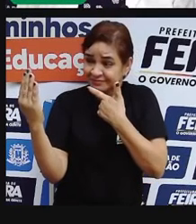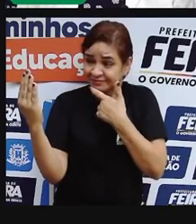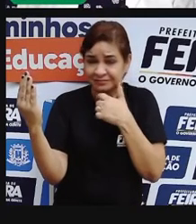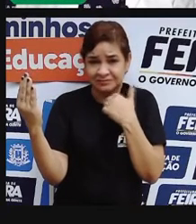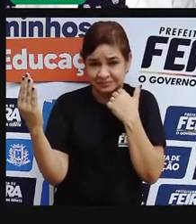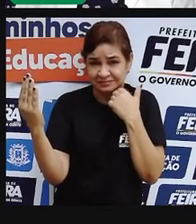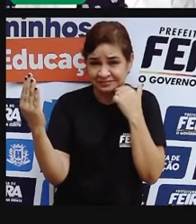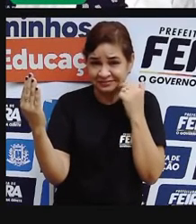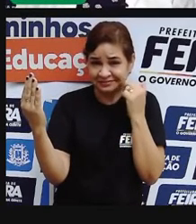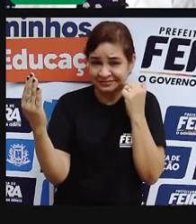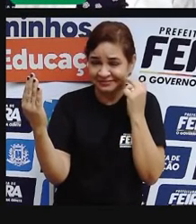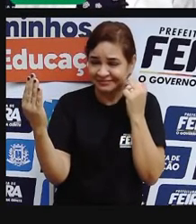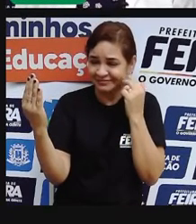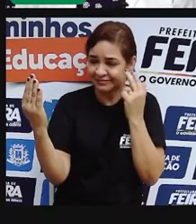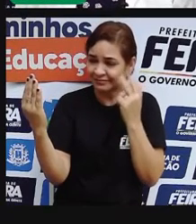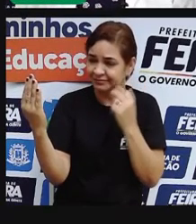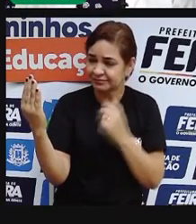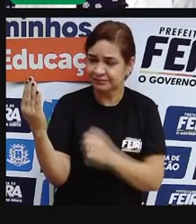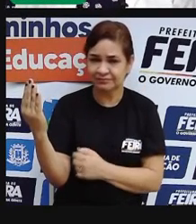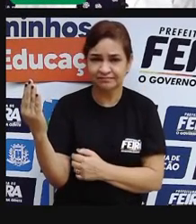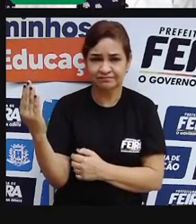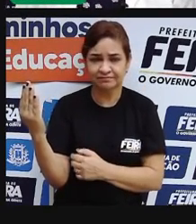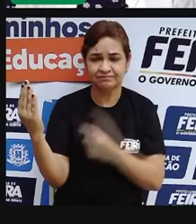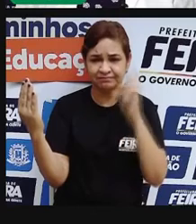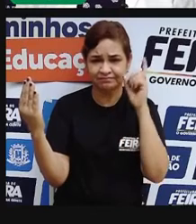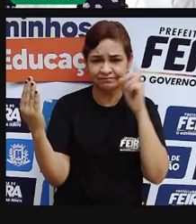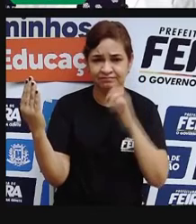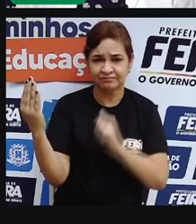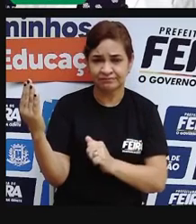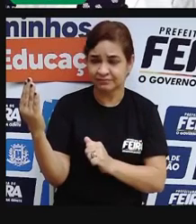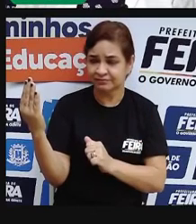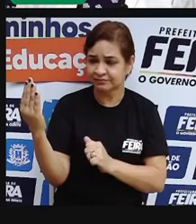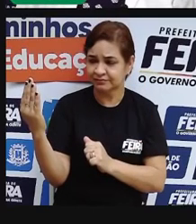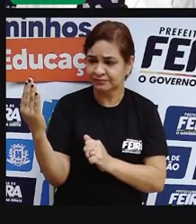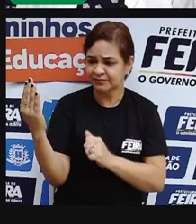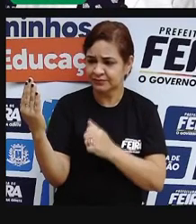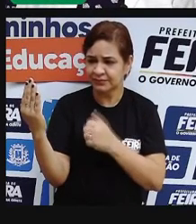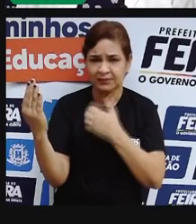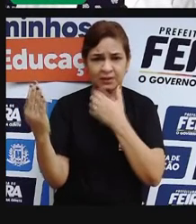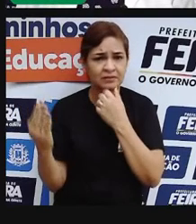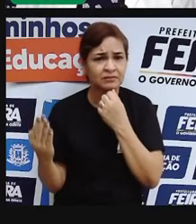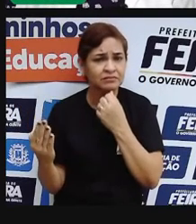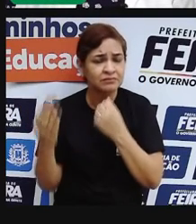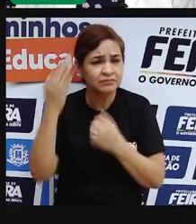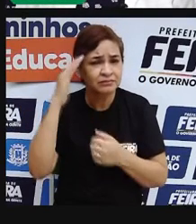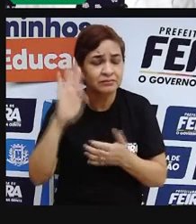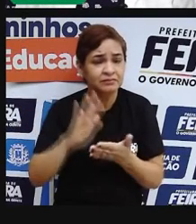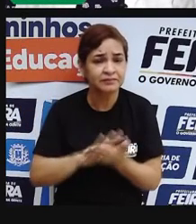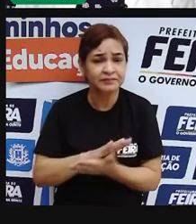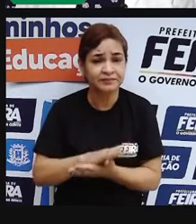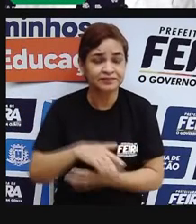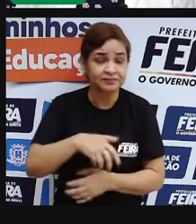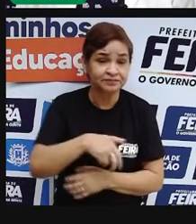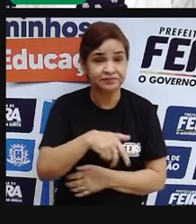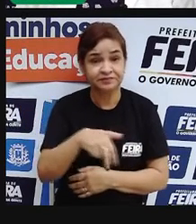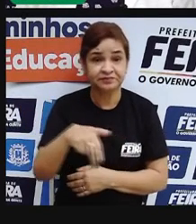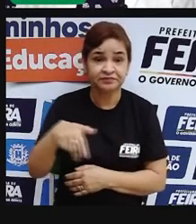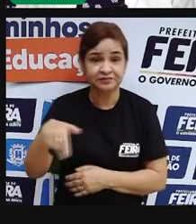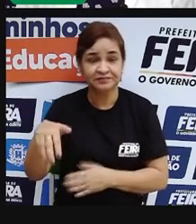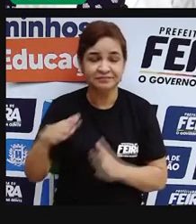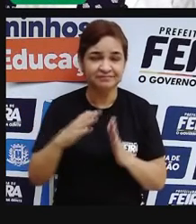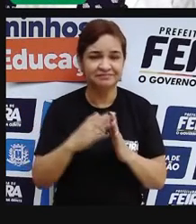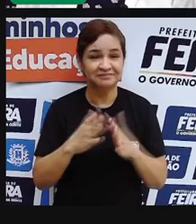jeito e naquele dia o homem que não sabia quase nada entrou em casa